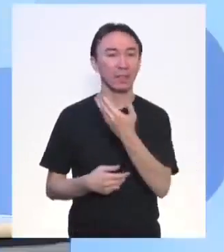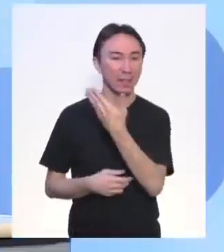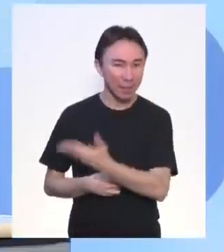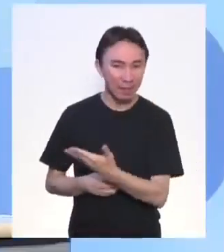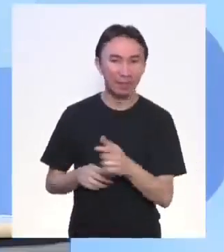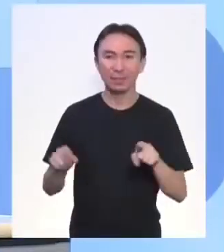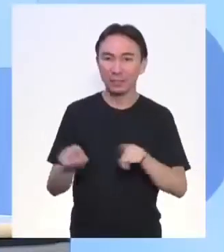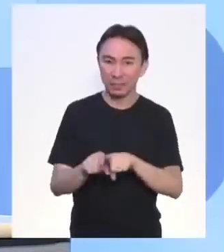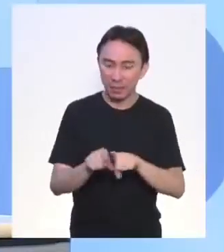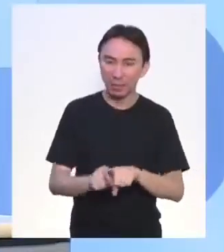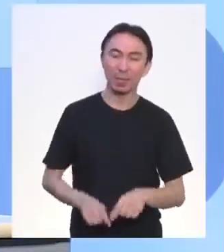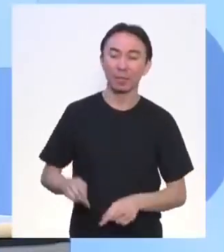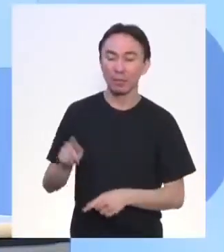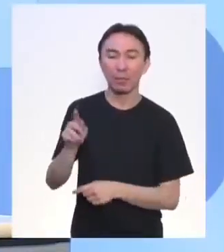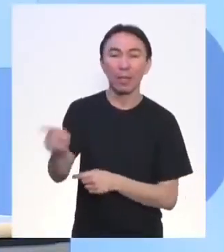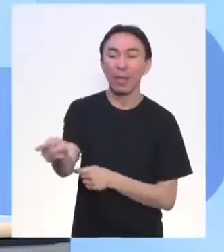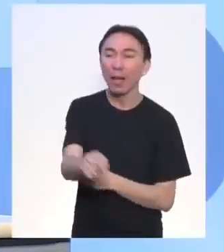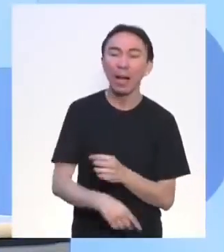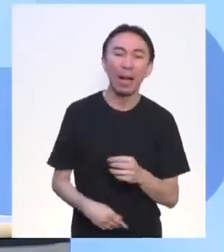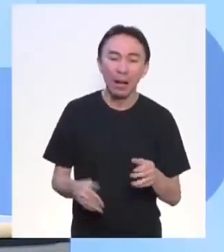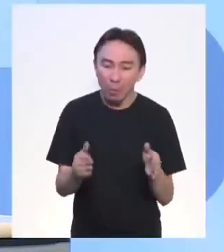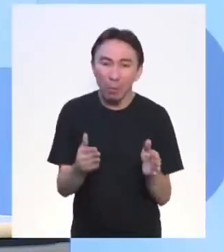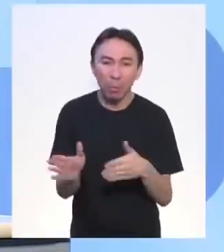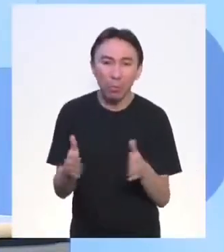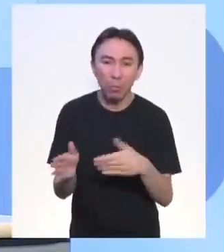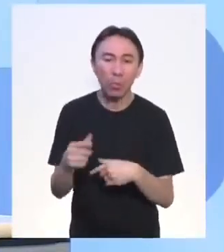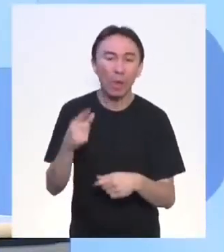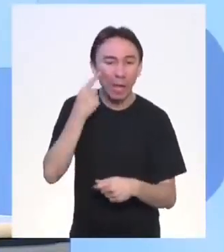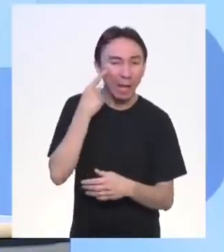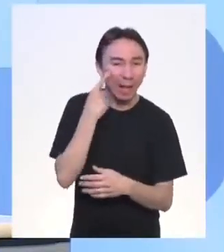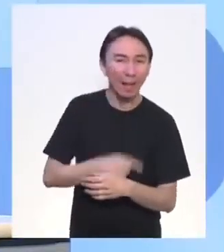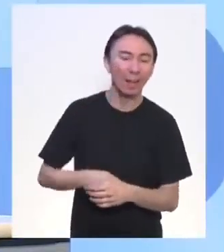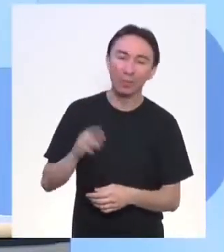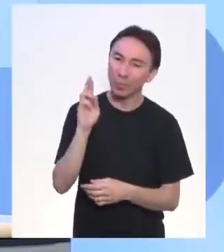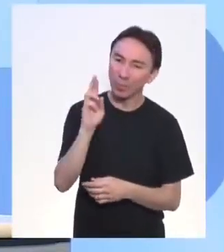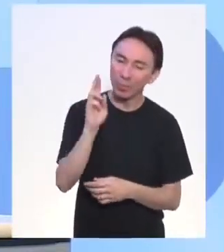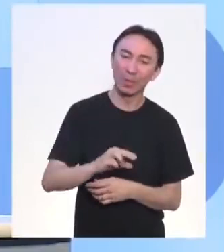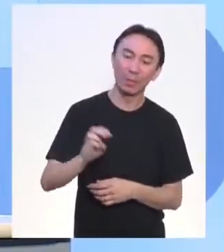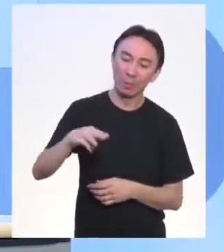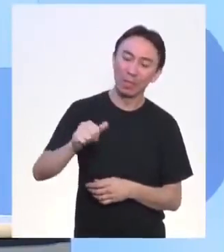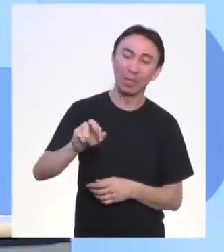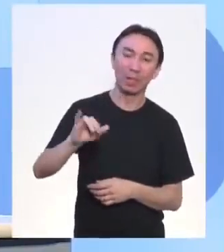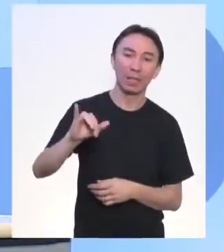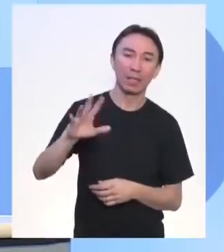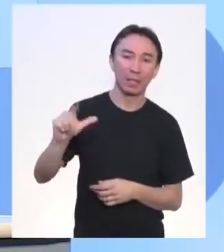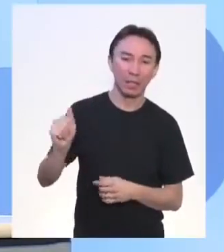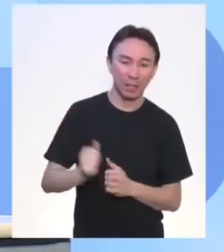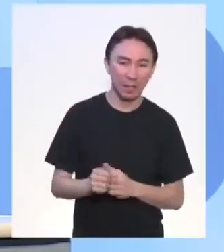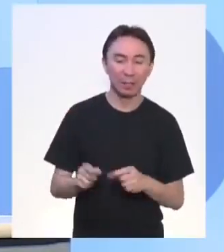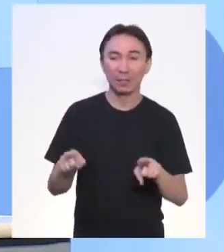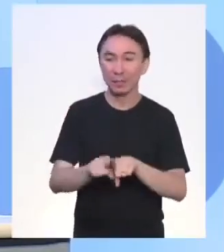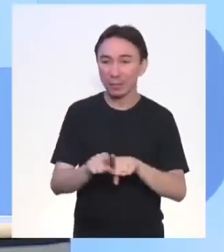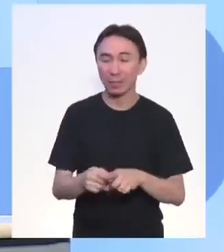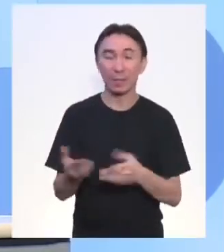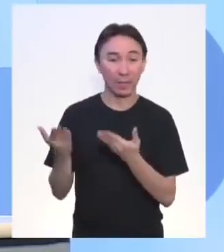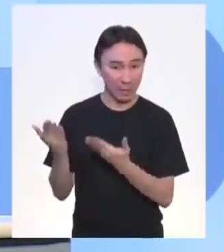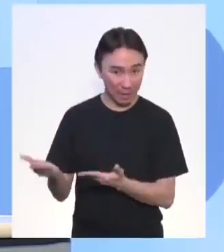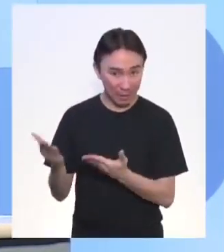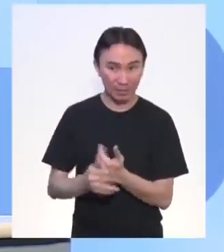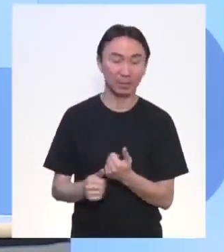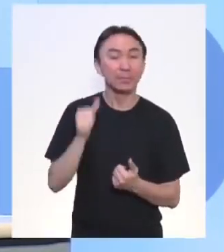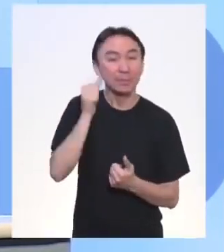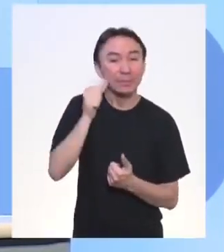produtora Marília, tá? Nossas mulheres, né? No bom sentido. E a Flávia, que está aqui trabalhando com a Libras,